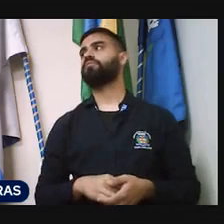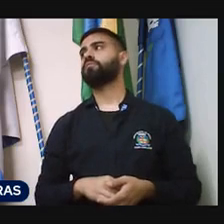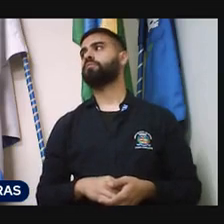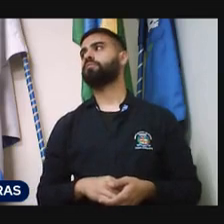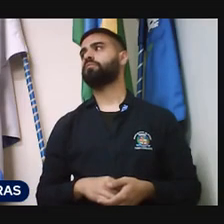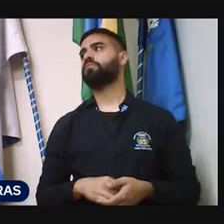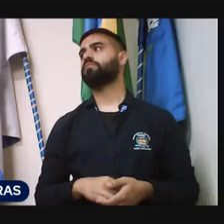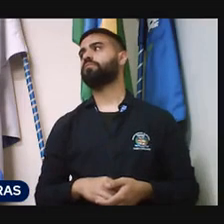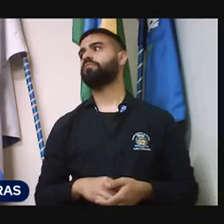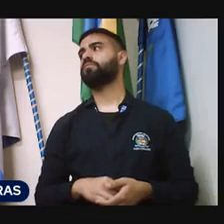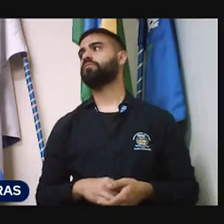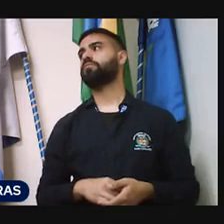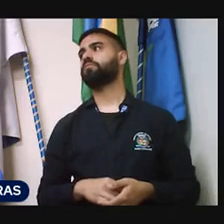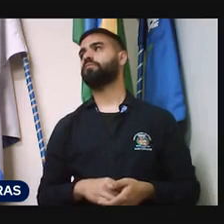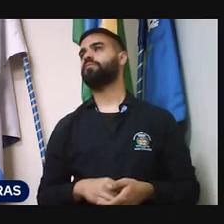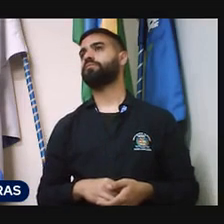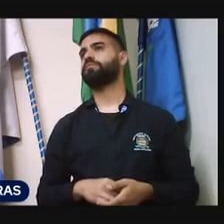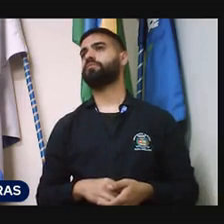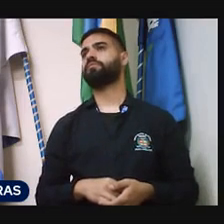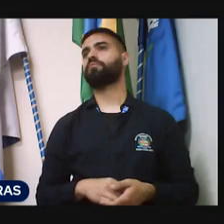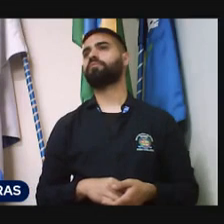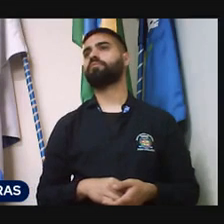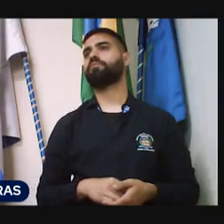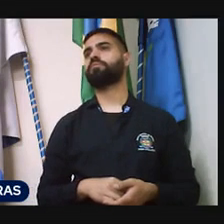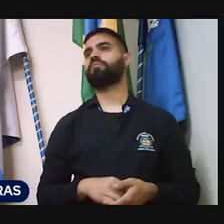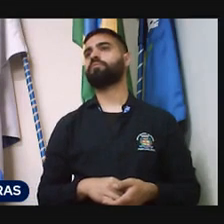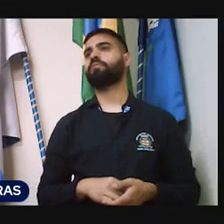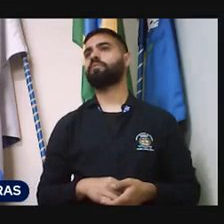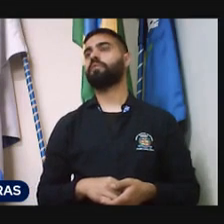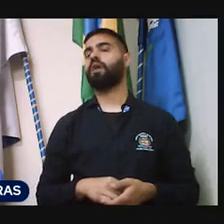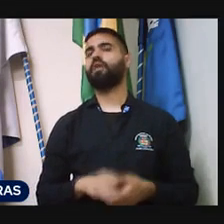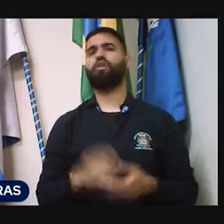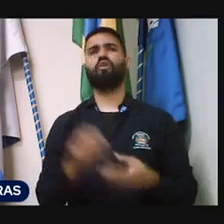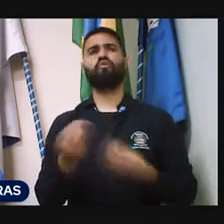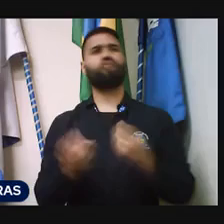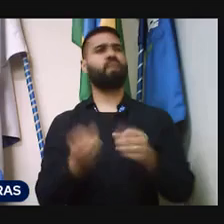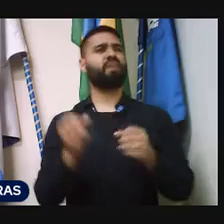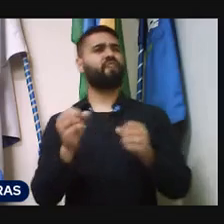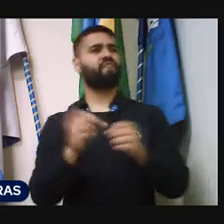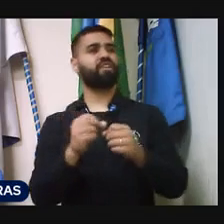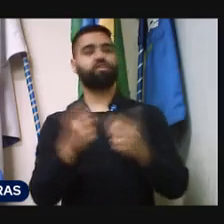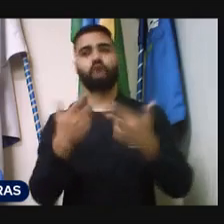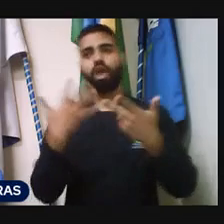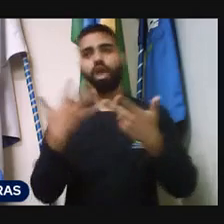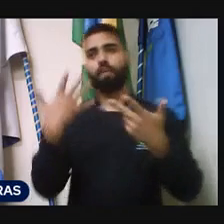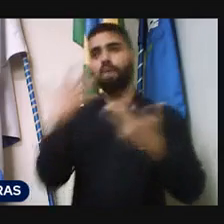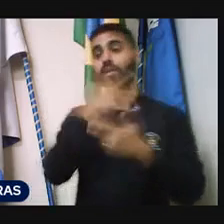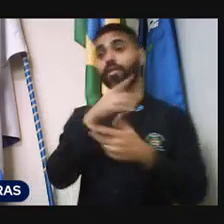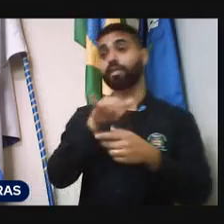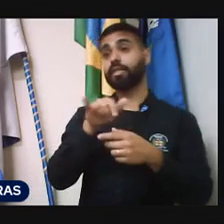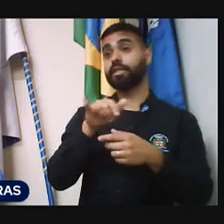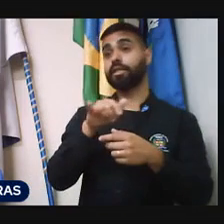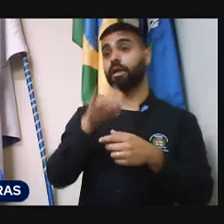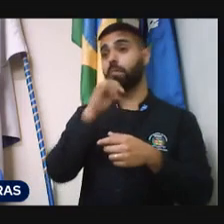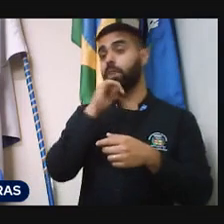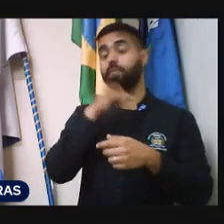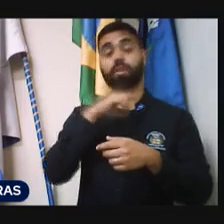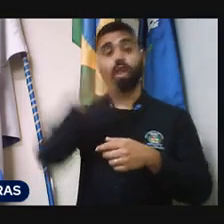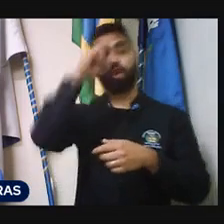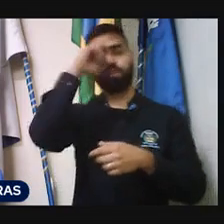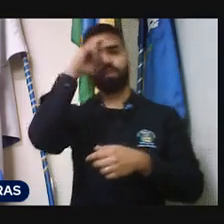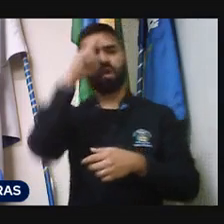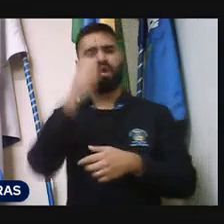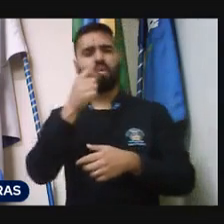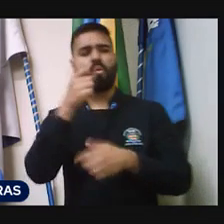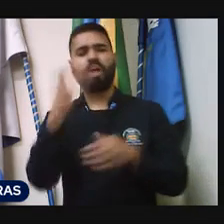é como se fazer bonito se tem na sua cara um hospital que ia fechar